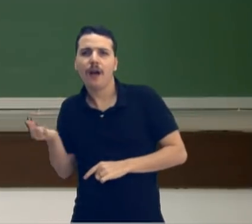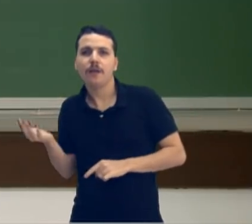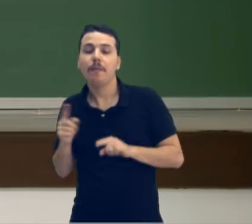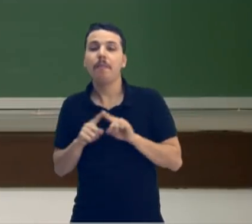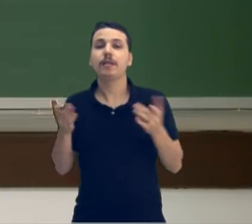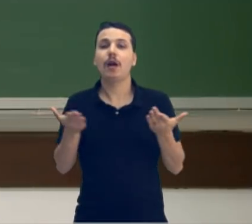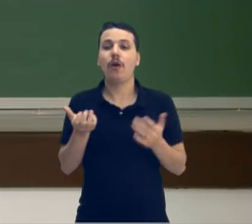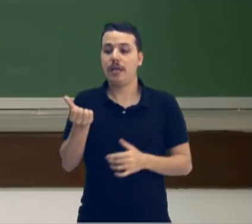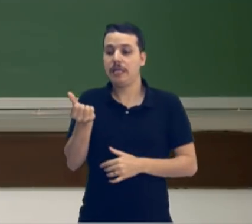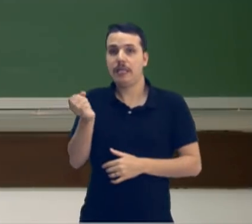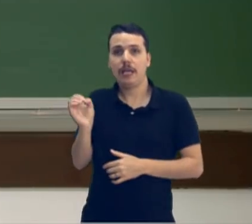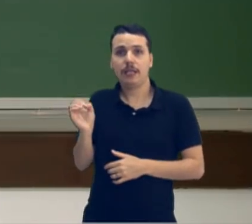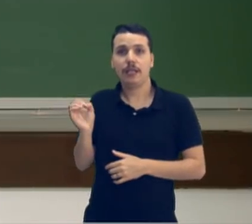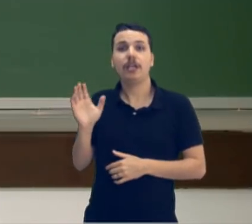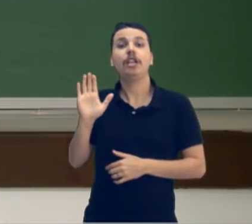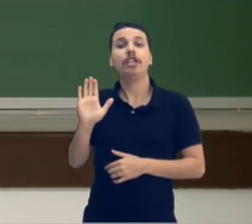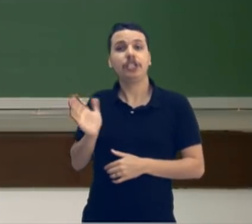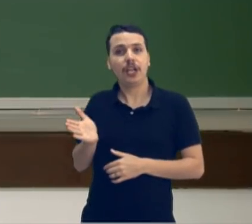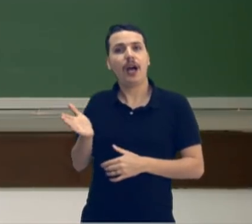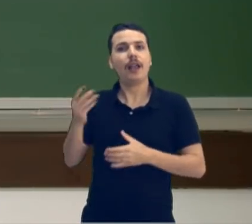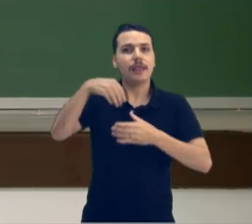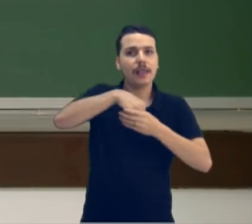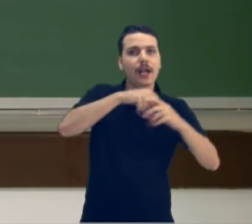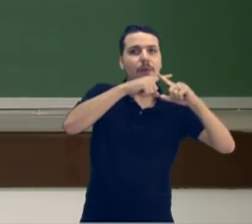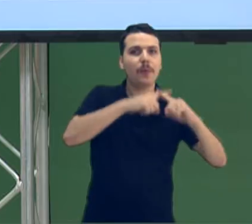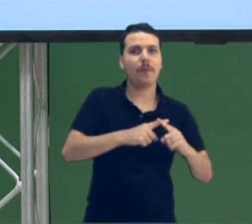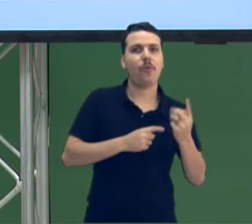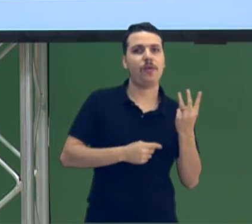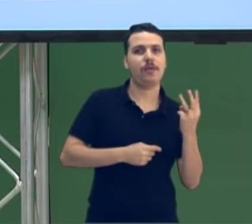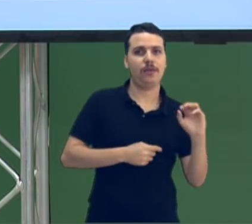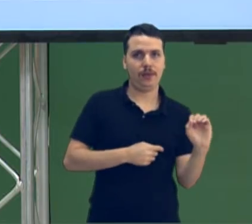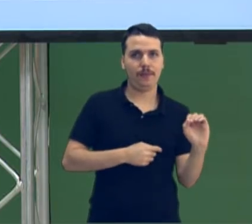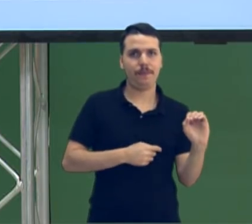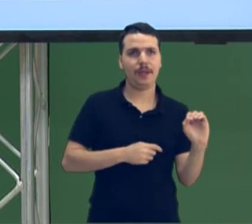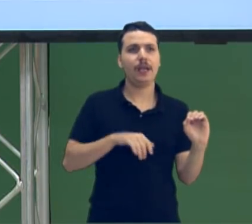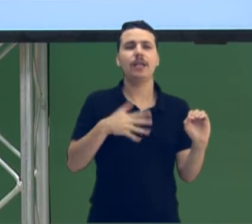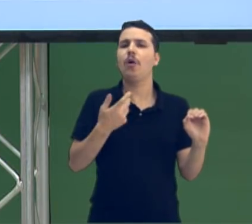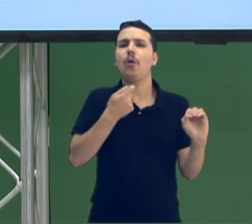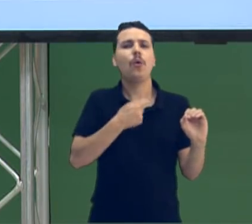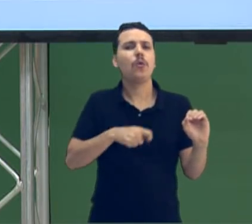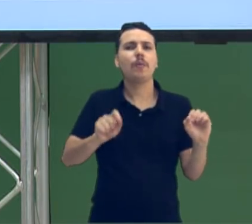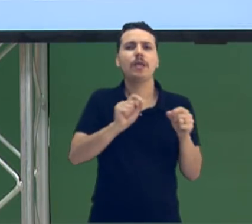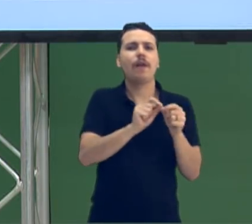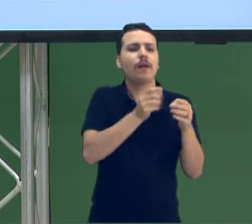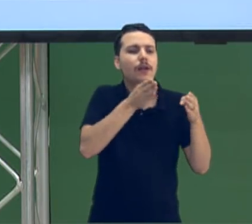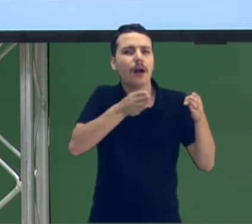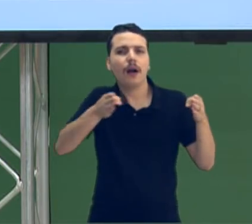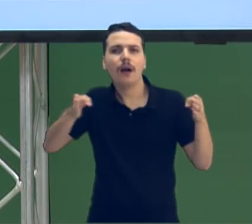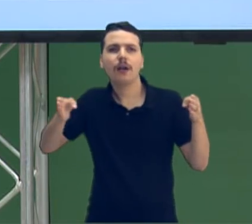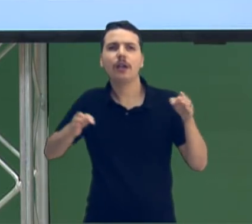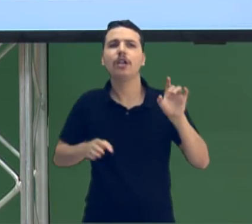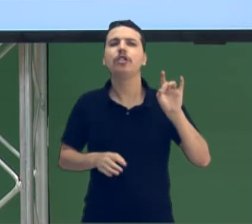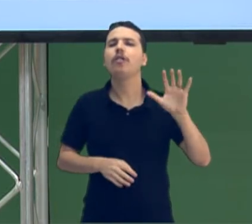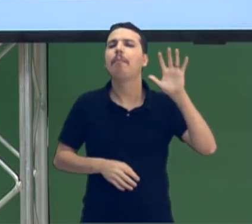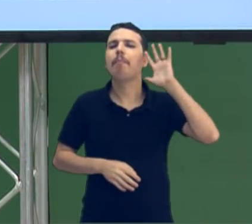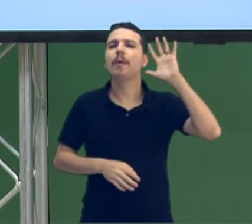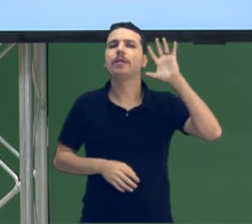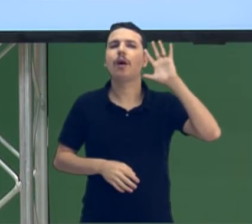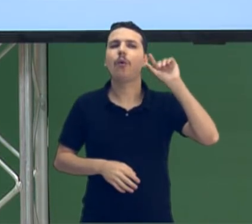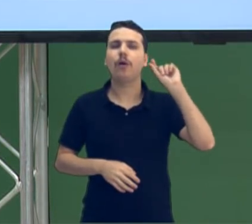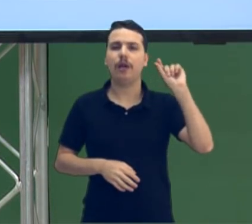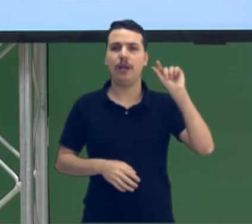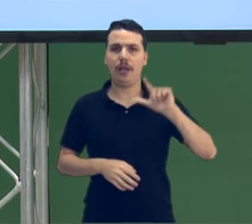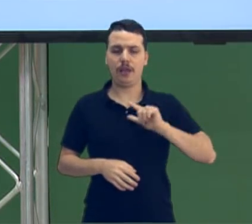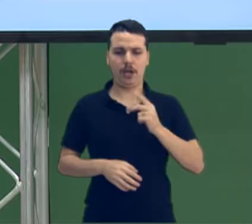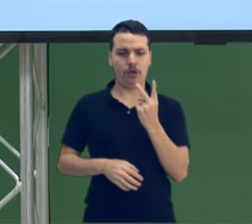o 60 já é múltiplo do 30, não é verdade? Então, eu não preciso fazer essa lista. É só eu pensar o quê? Quando eu tenho